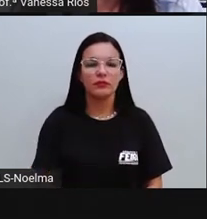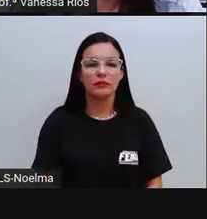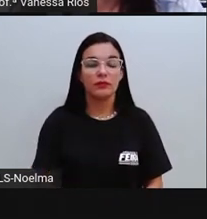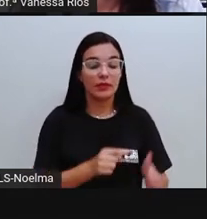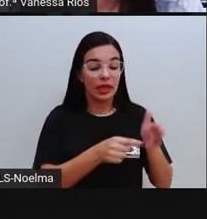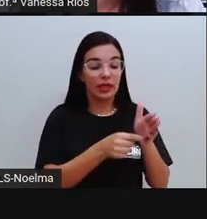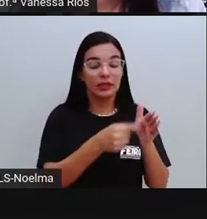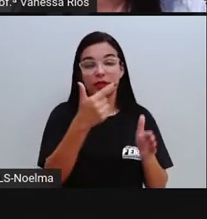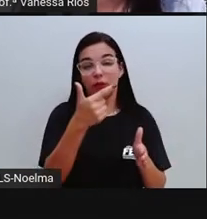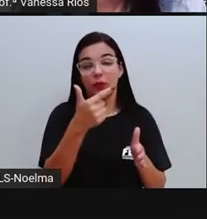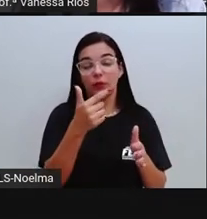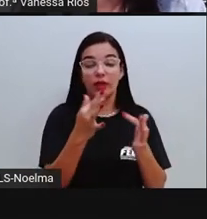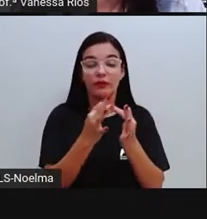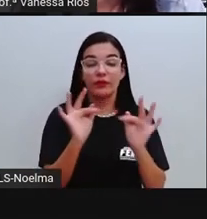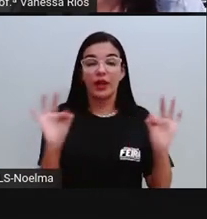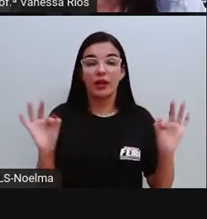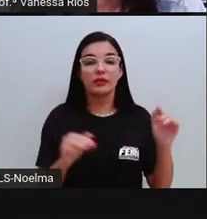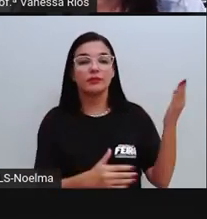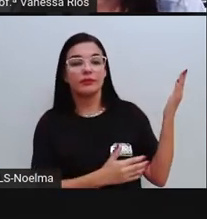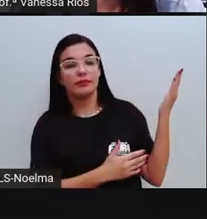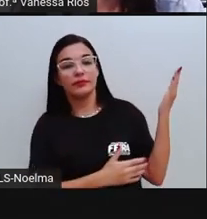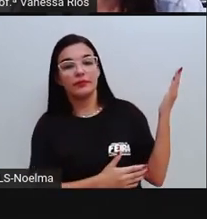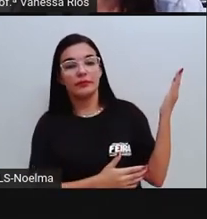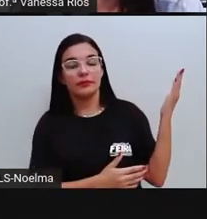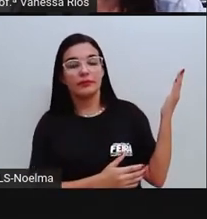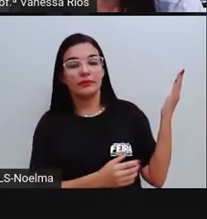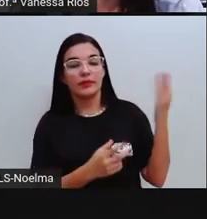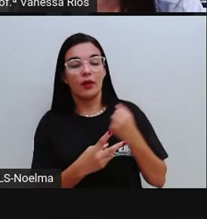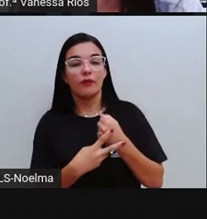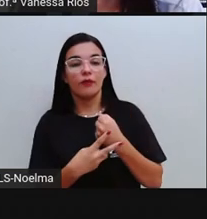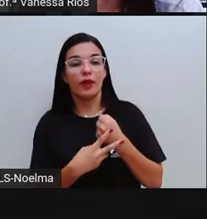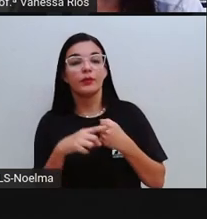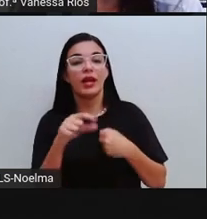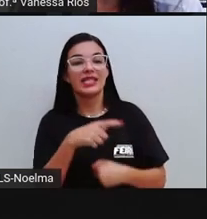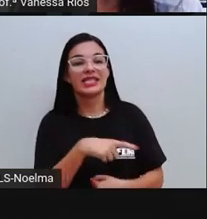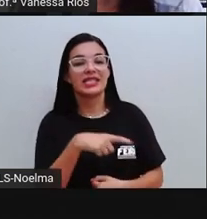Ótimo. Na segunda frase, o verbo encontrado é